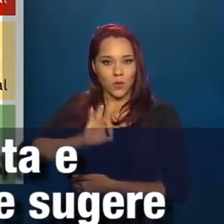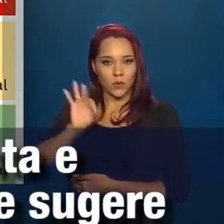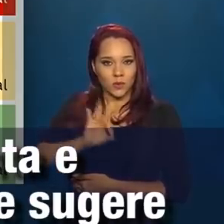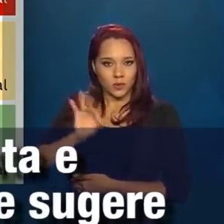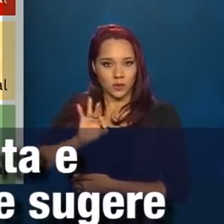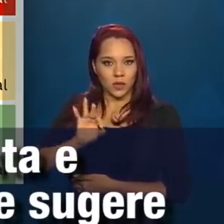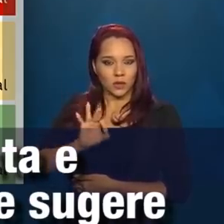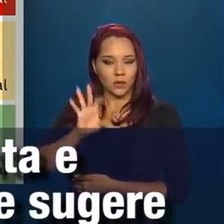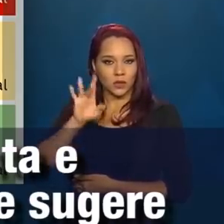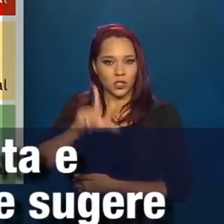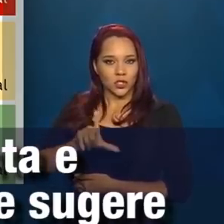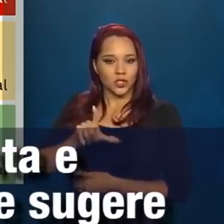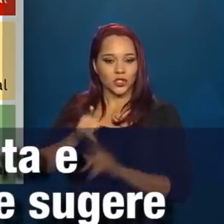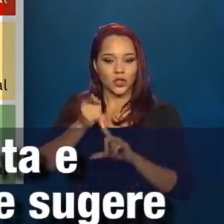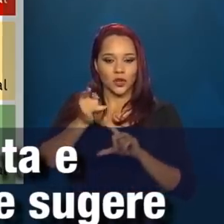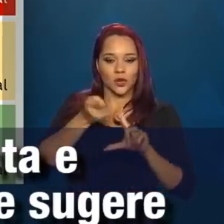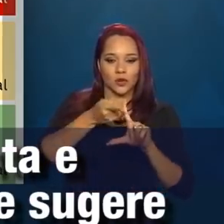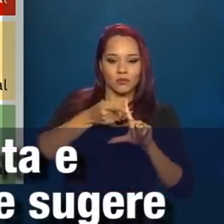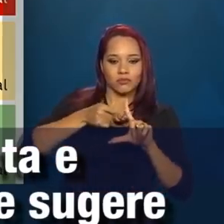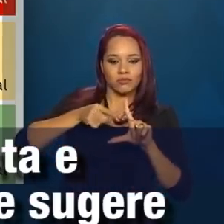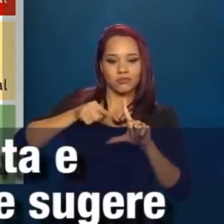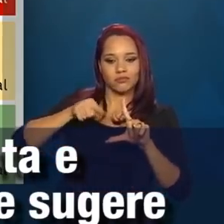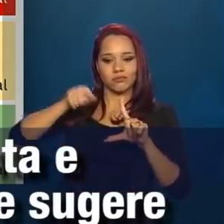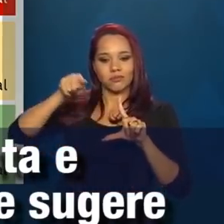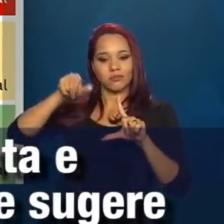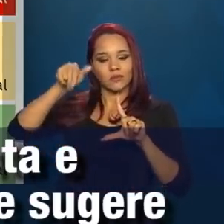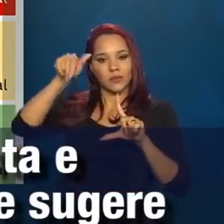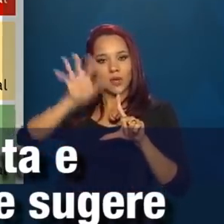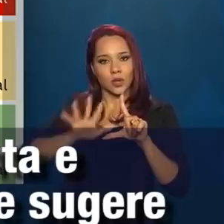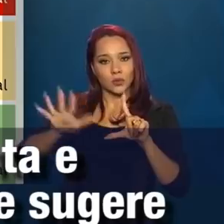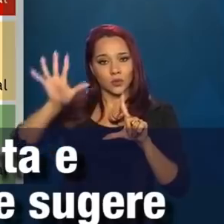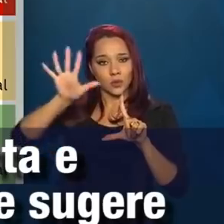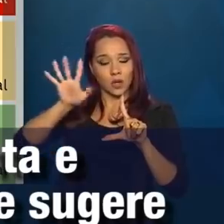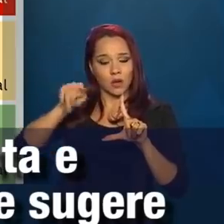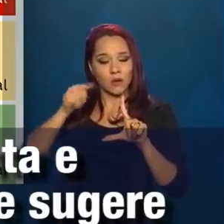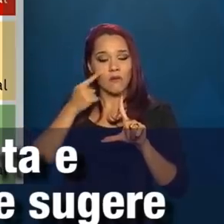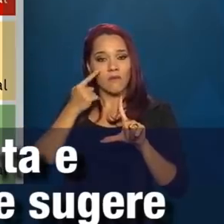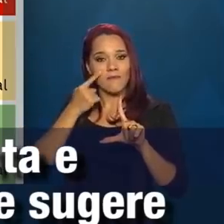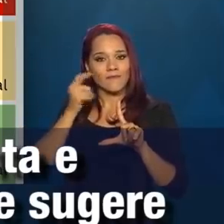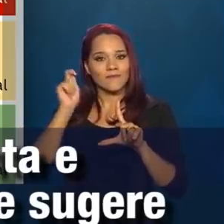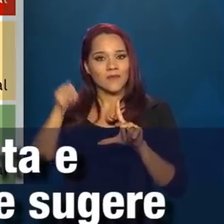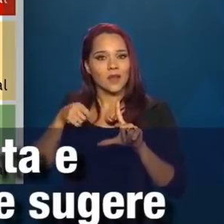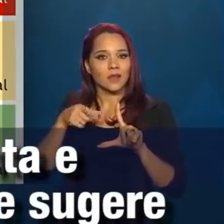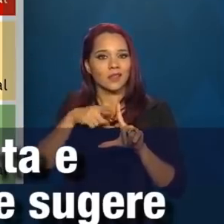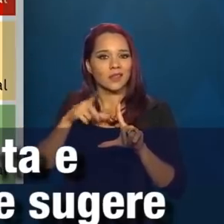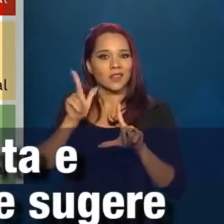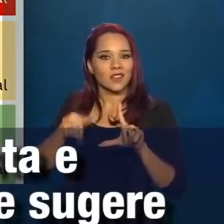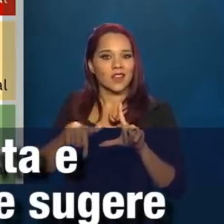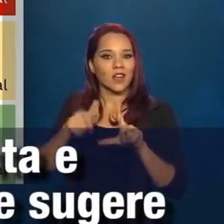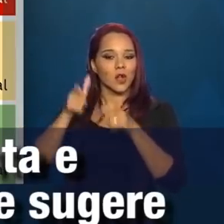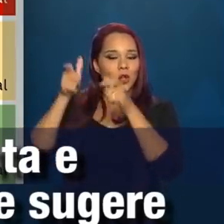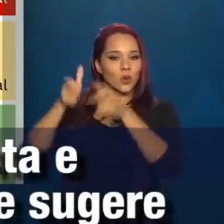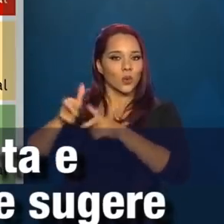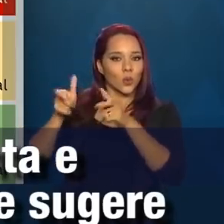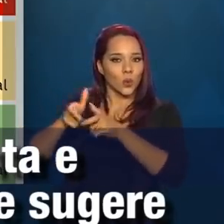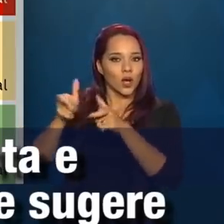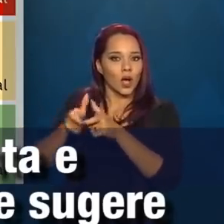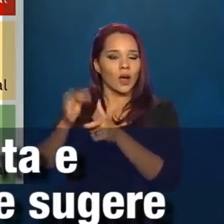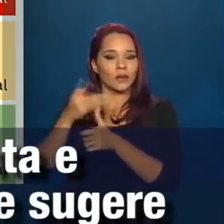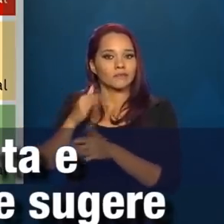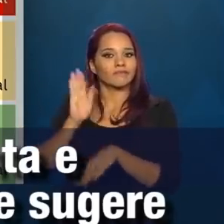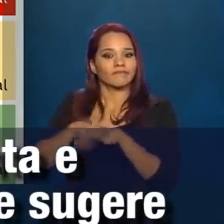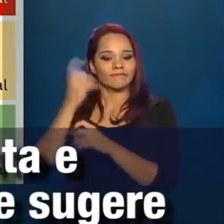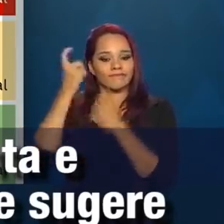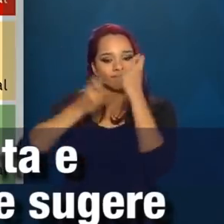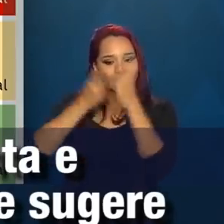50% da taxa de incidência nacional, nós consideramos que são localidades com uma maior